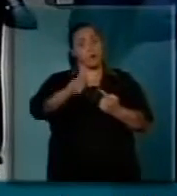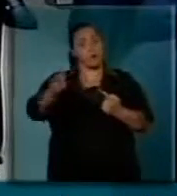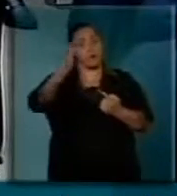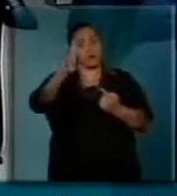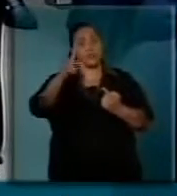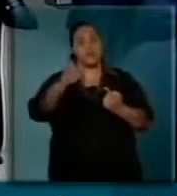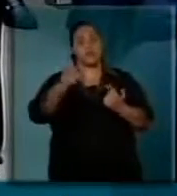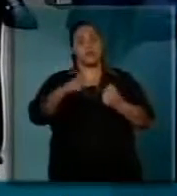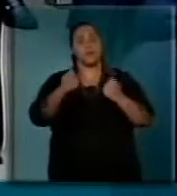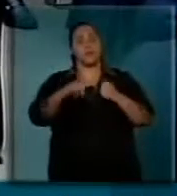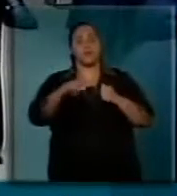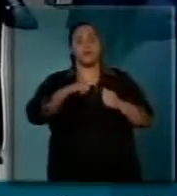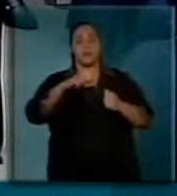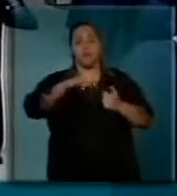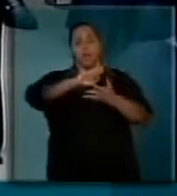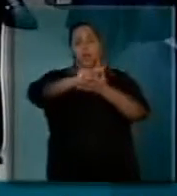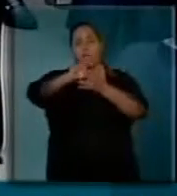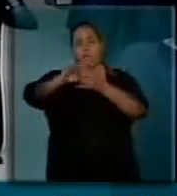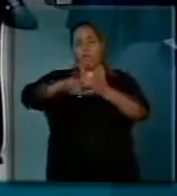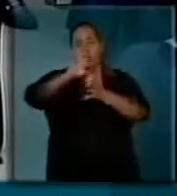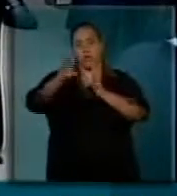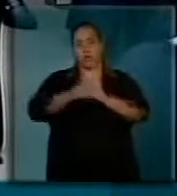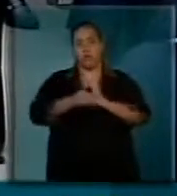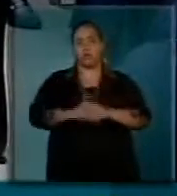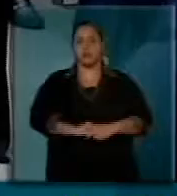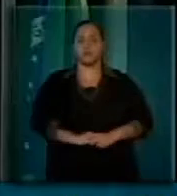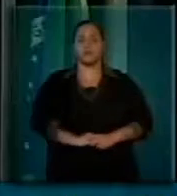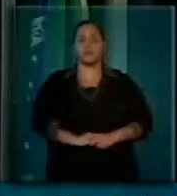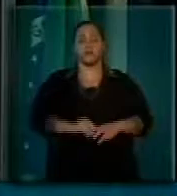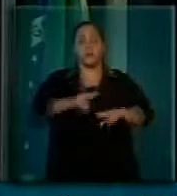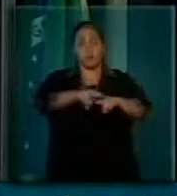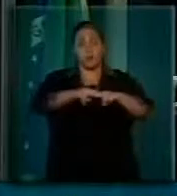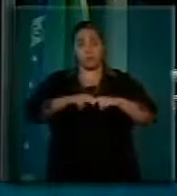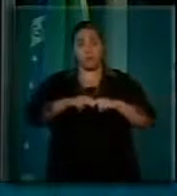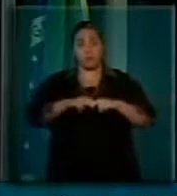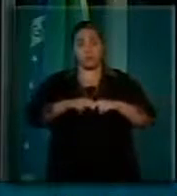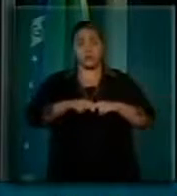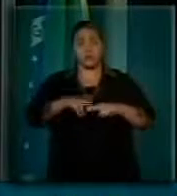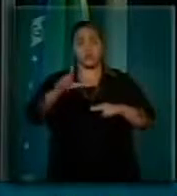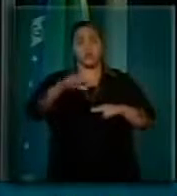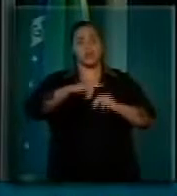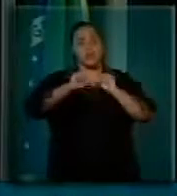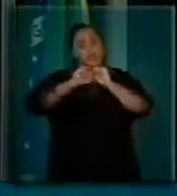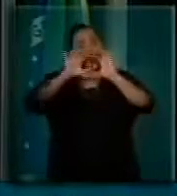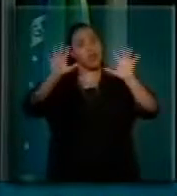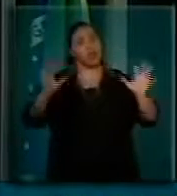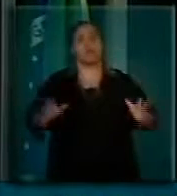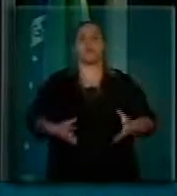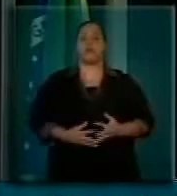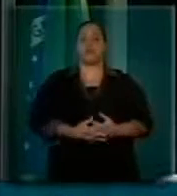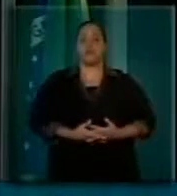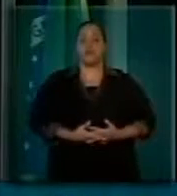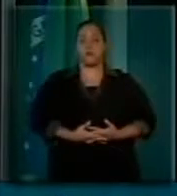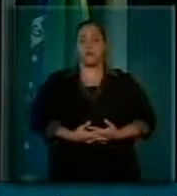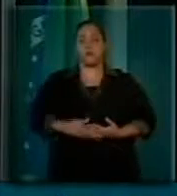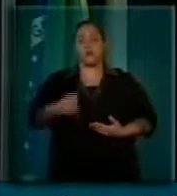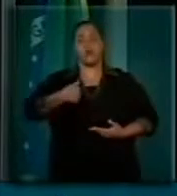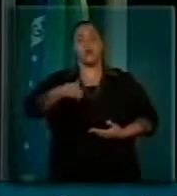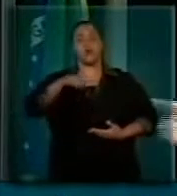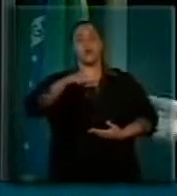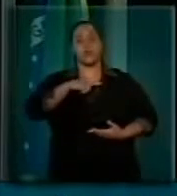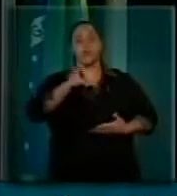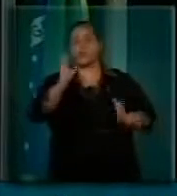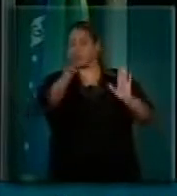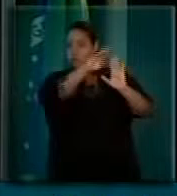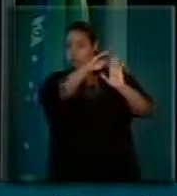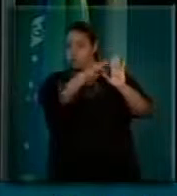exigia várias emendas. E, portanto, isso já foi esclarecido. Eu tenho aqui os dados,